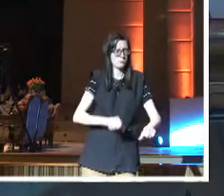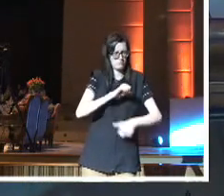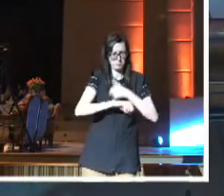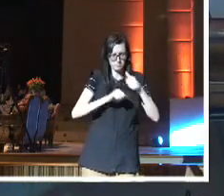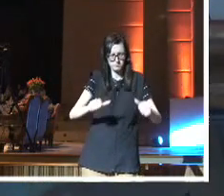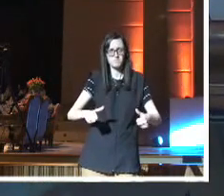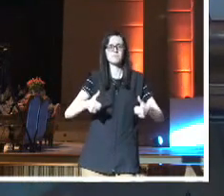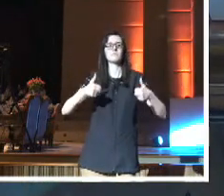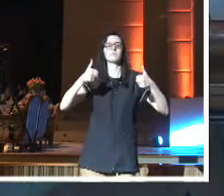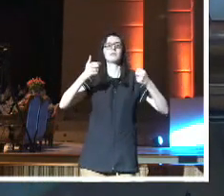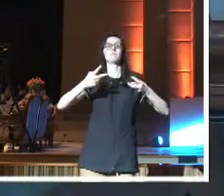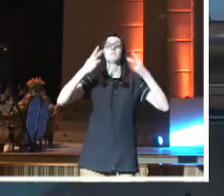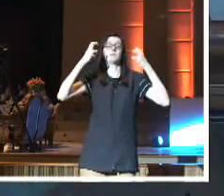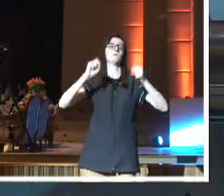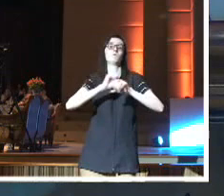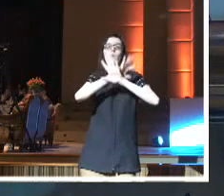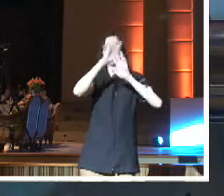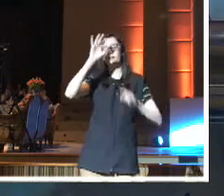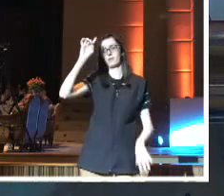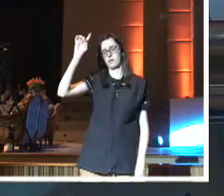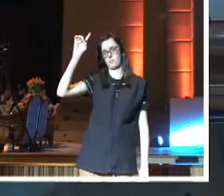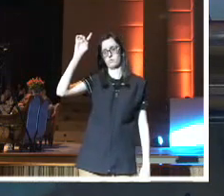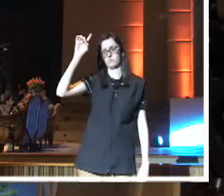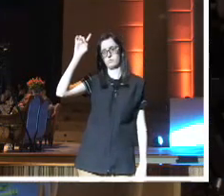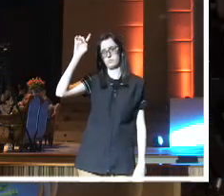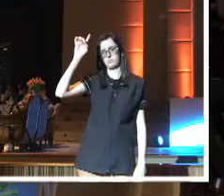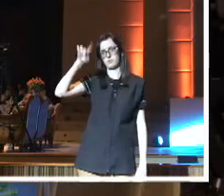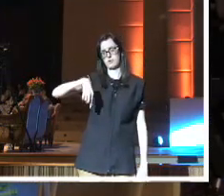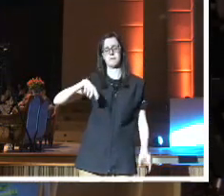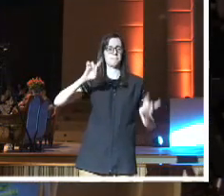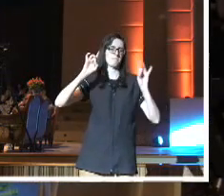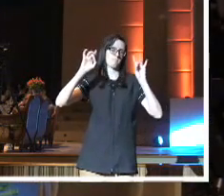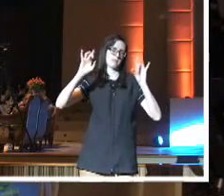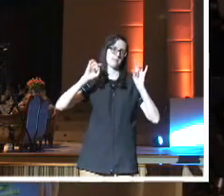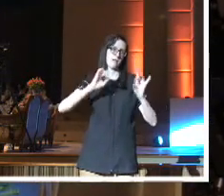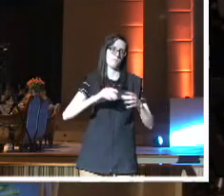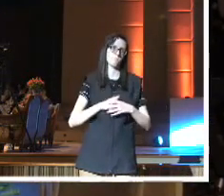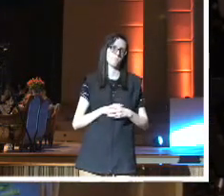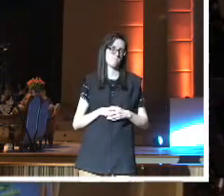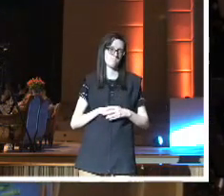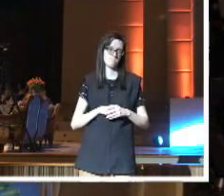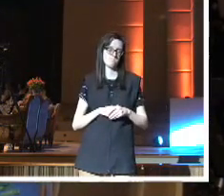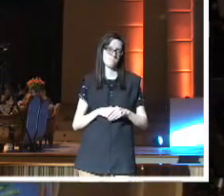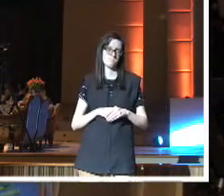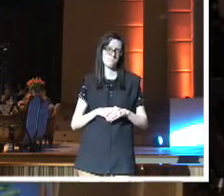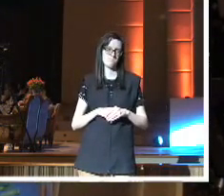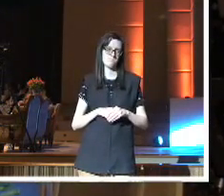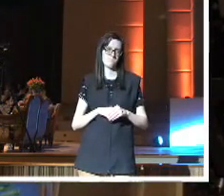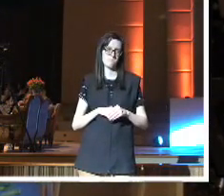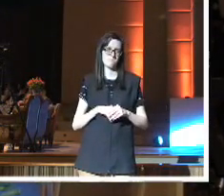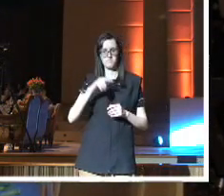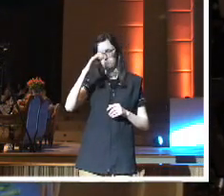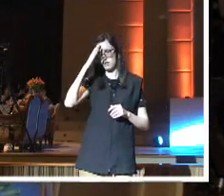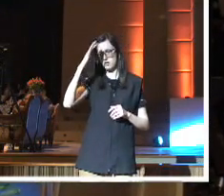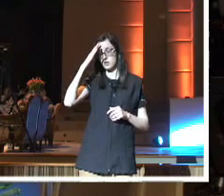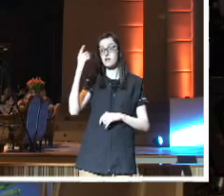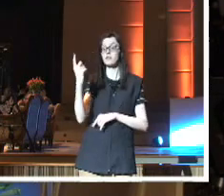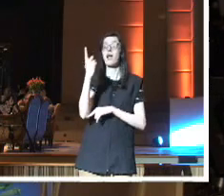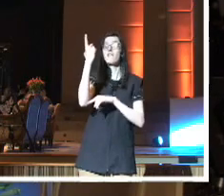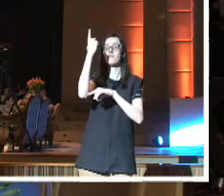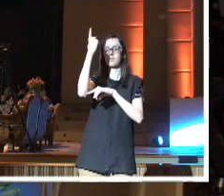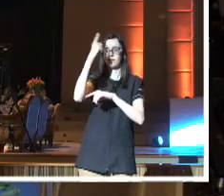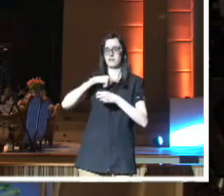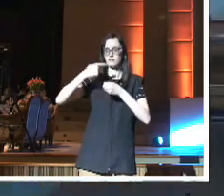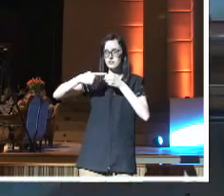glória de Deus na nossa vida, de uma maneira muito especial. Você pode imaginar Davi saindo da cidade